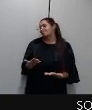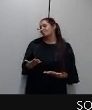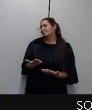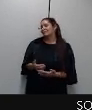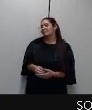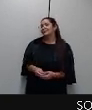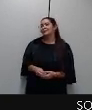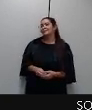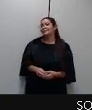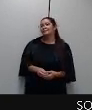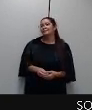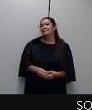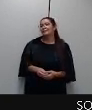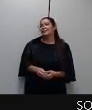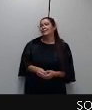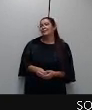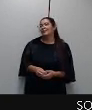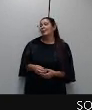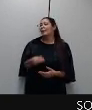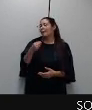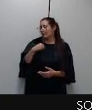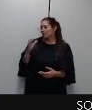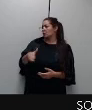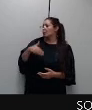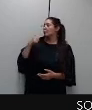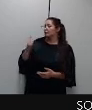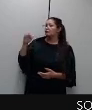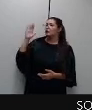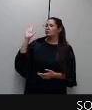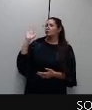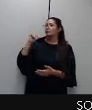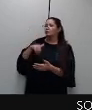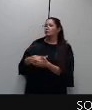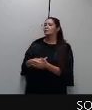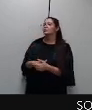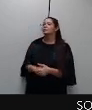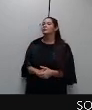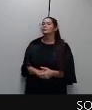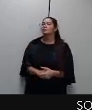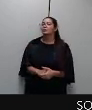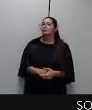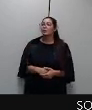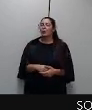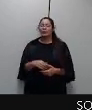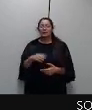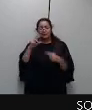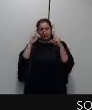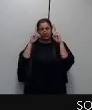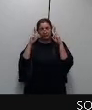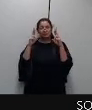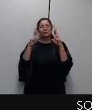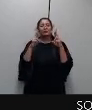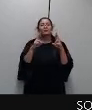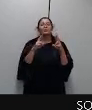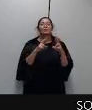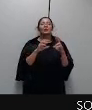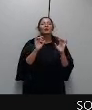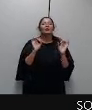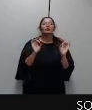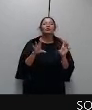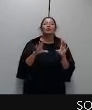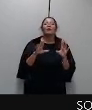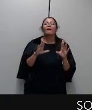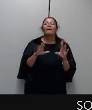eu mantenho meu voto é feito respeito a sua posição e só lembro a indenização